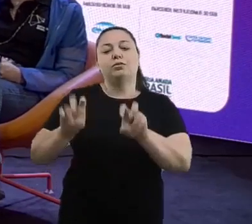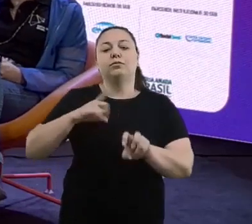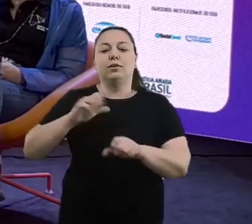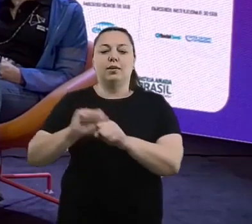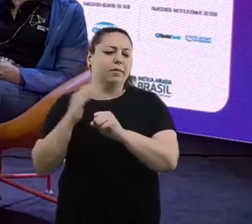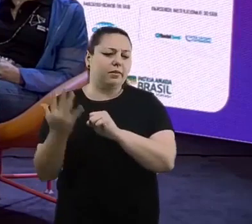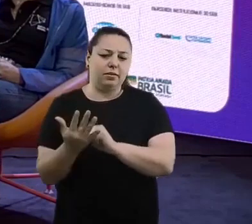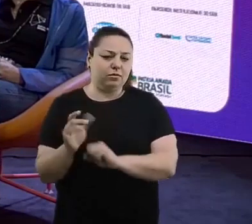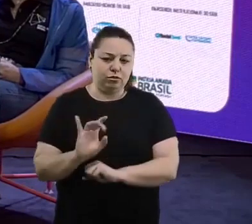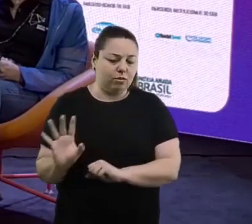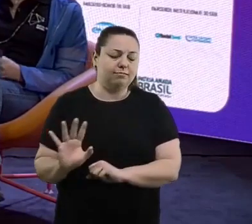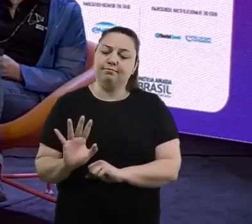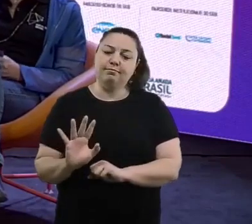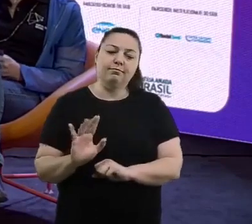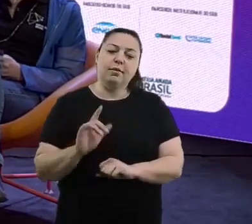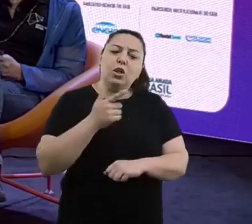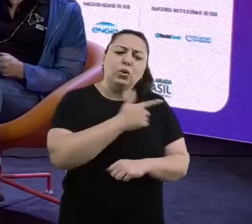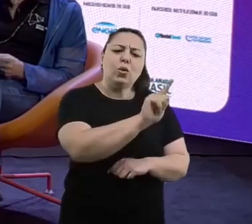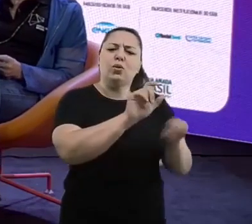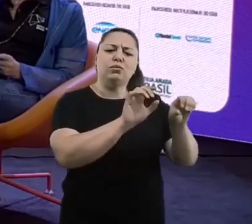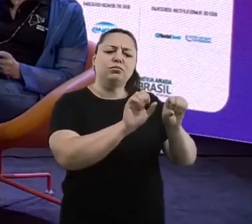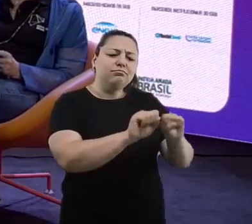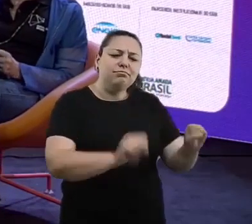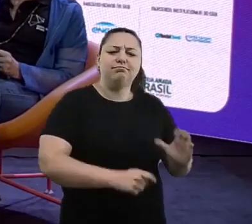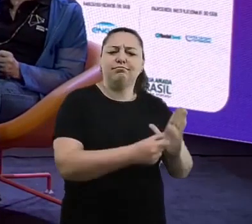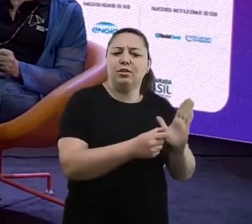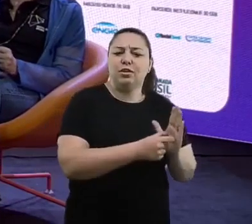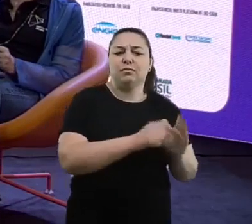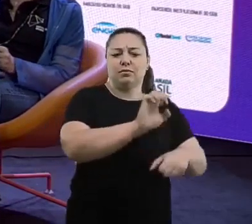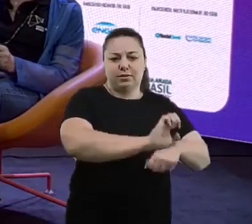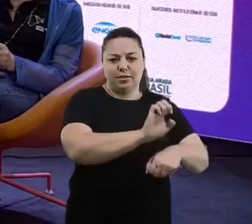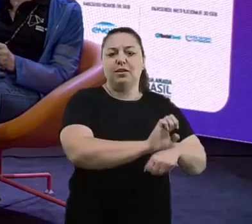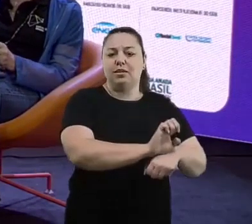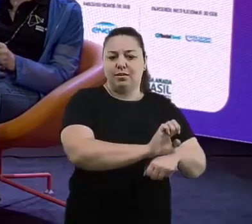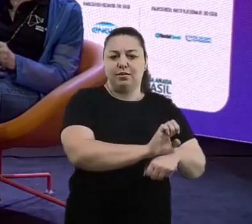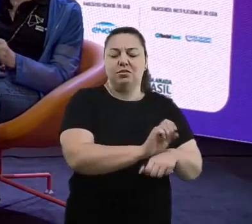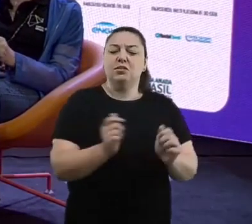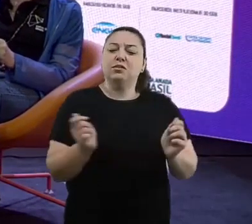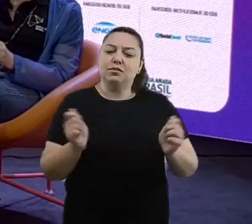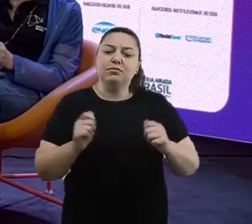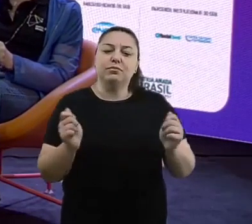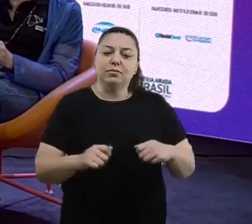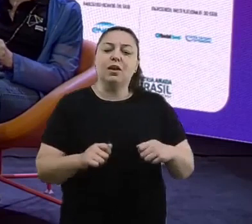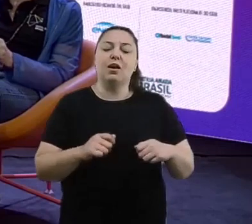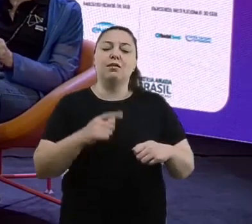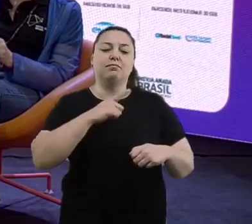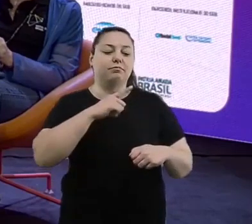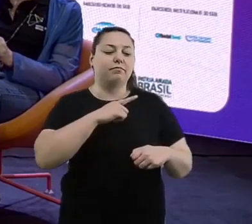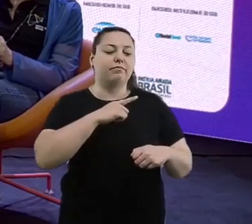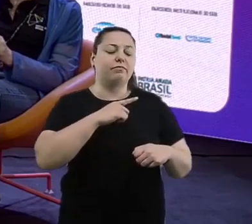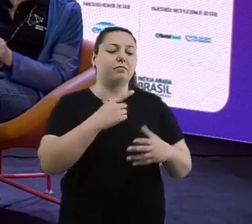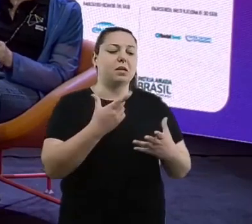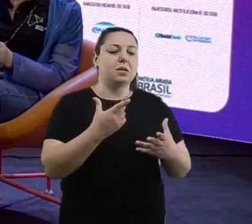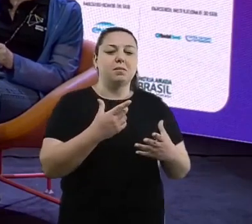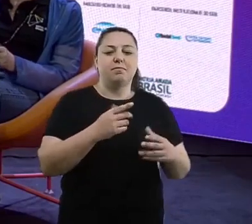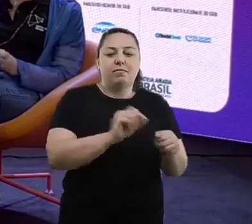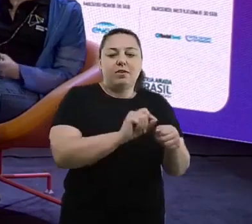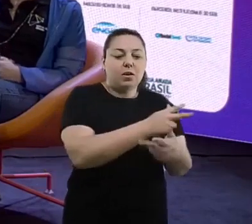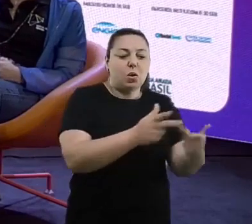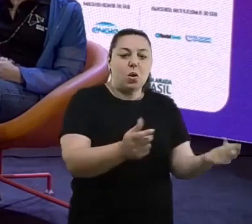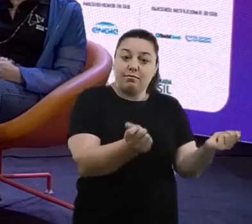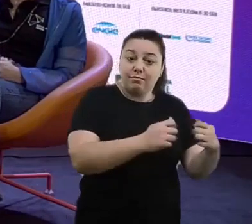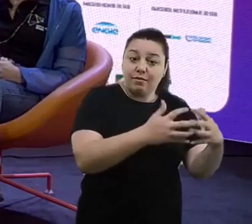do Estado, dá para se espelhar nessa experiência entre executado, né, em programado e executado, para cada